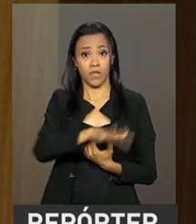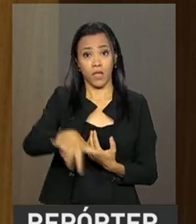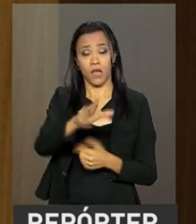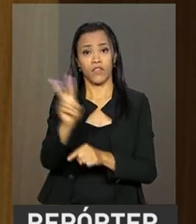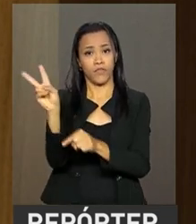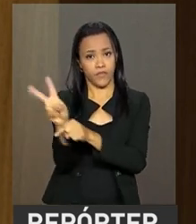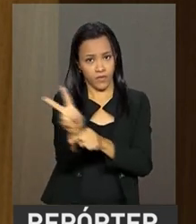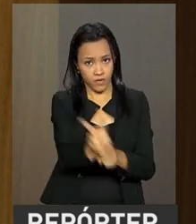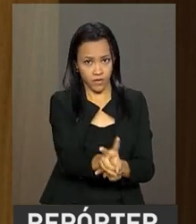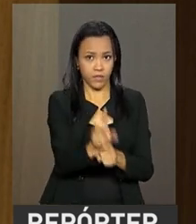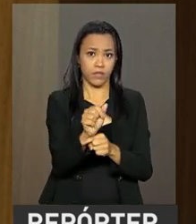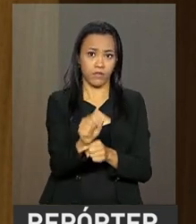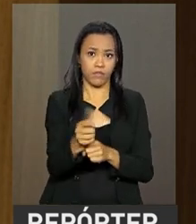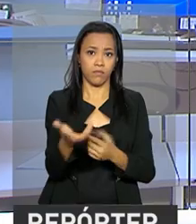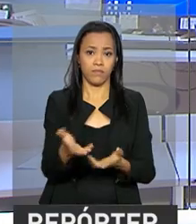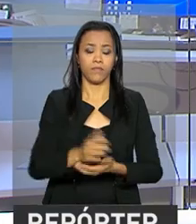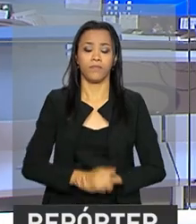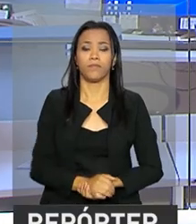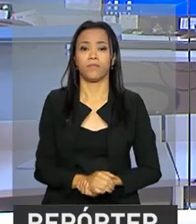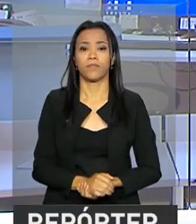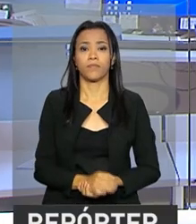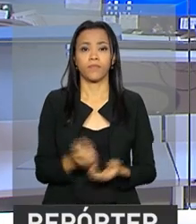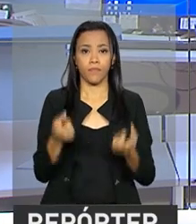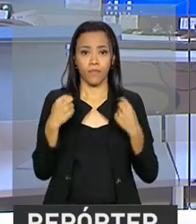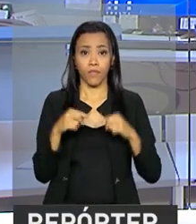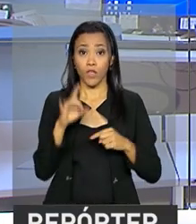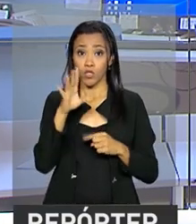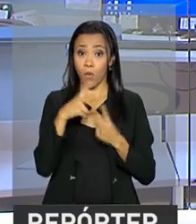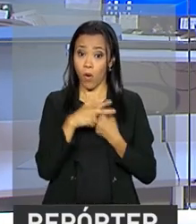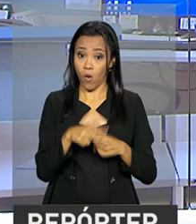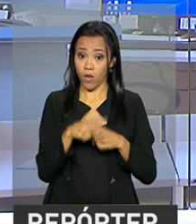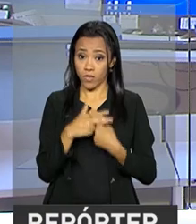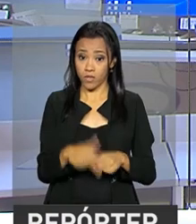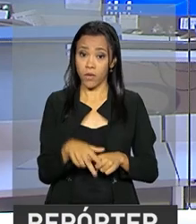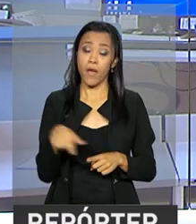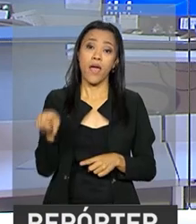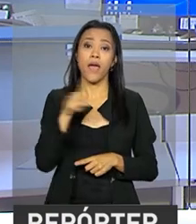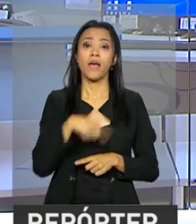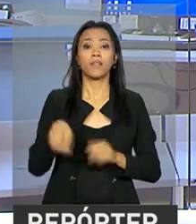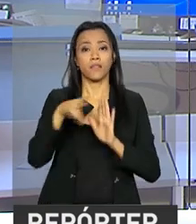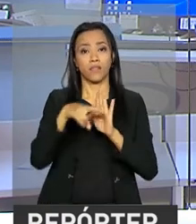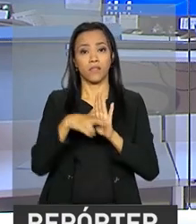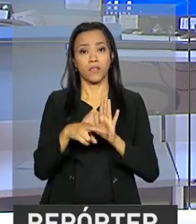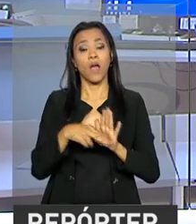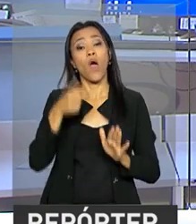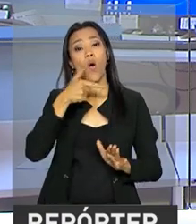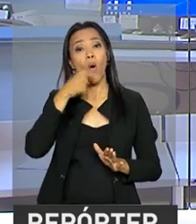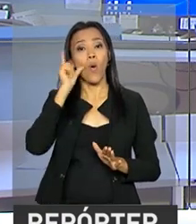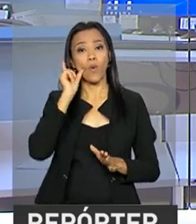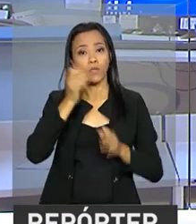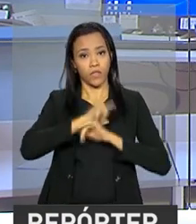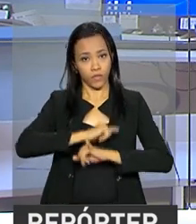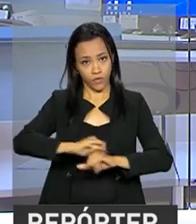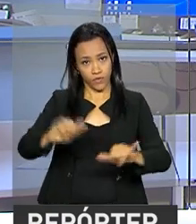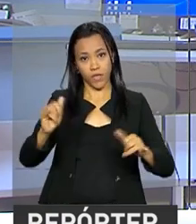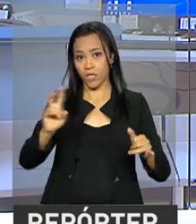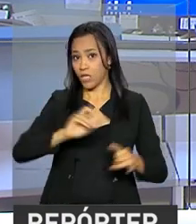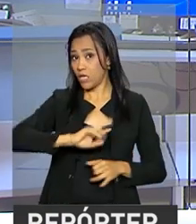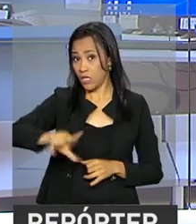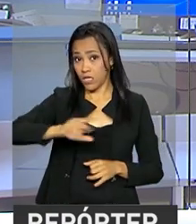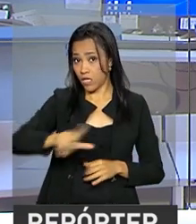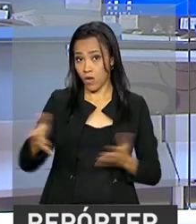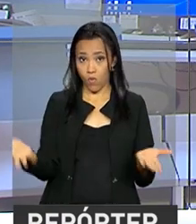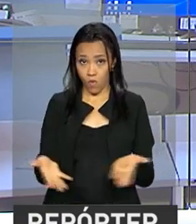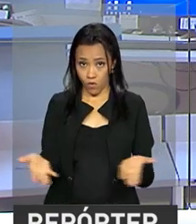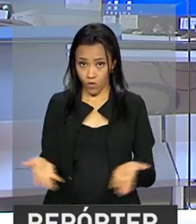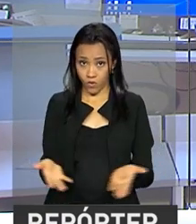última análise do spread só uma correção essas medidas foram anunciadas ontem e não hoje como informei